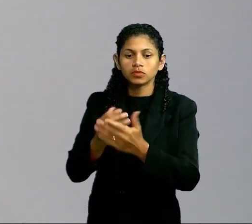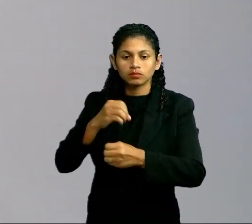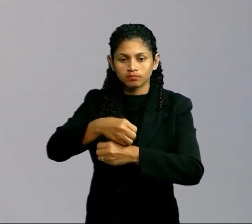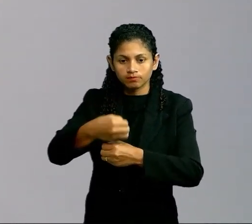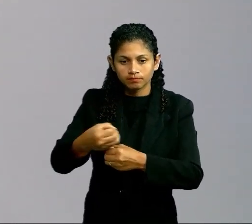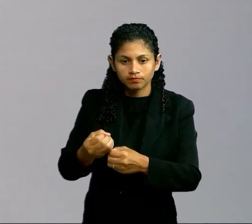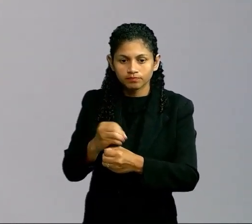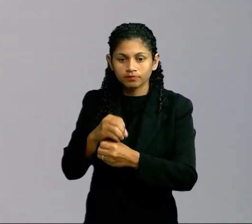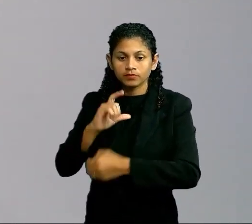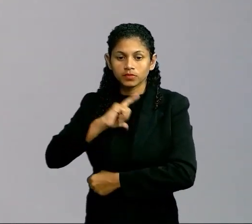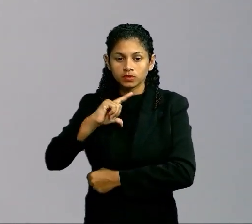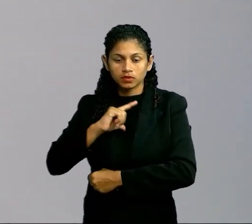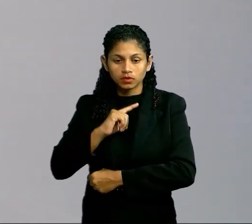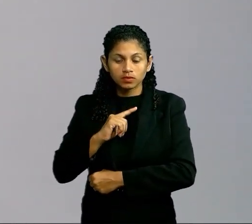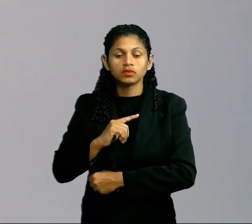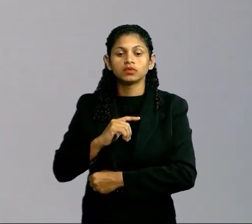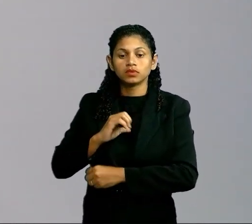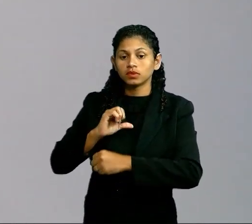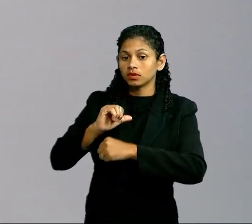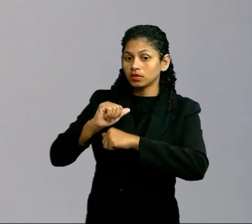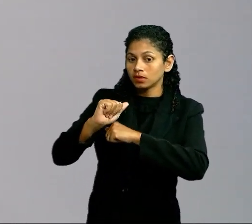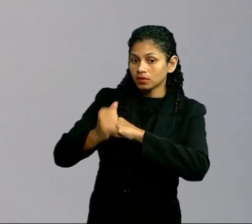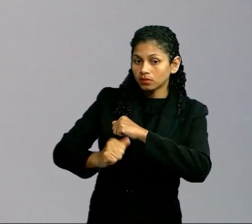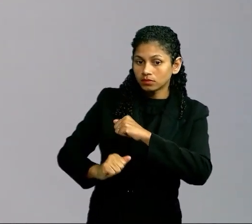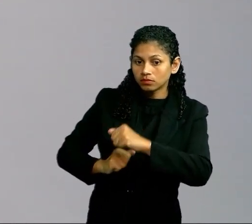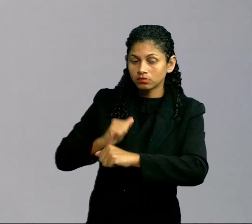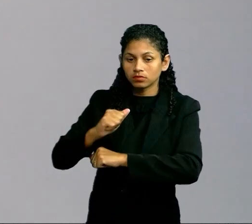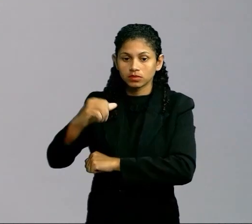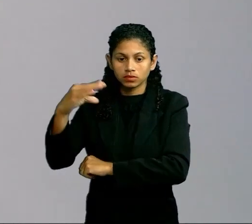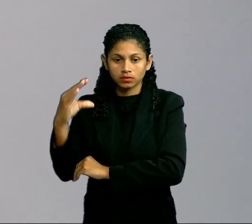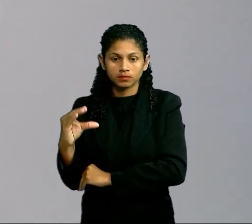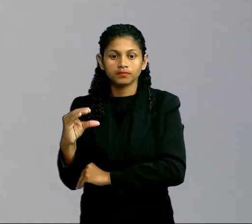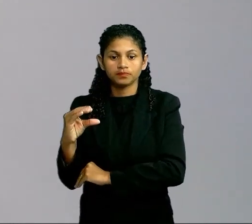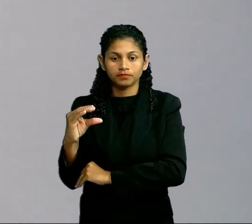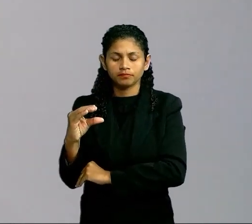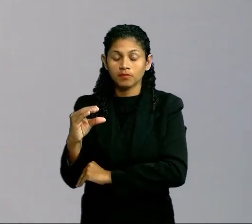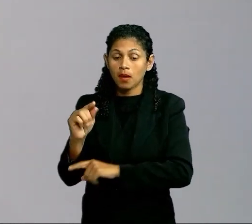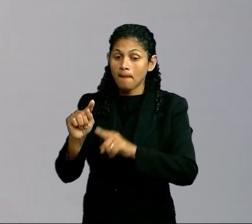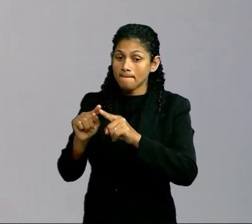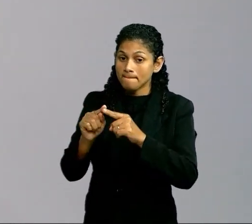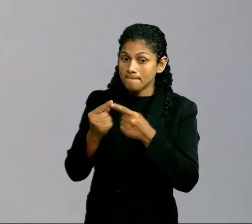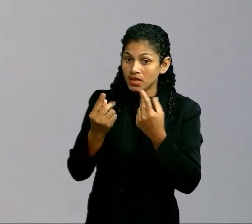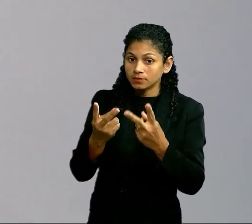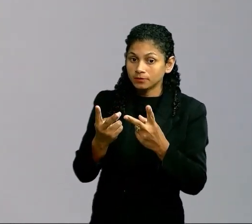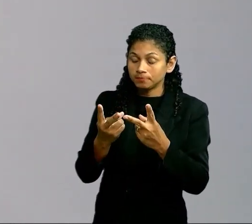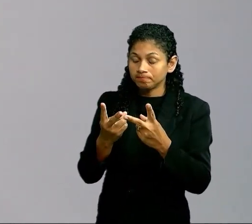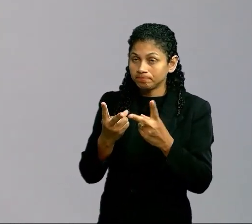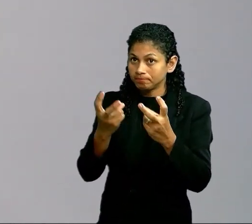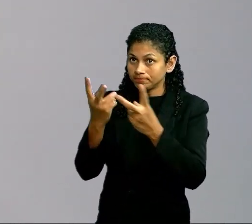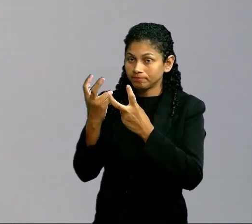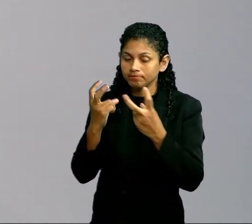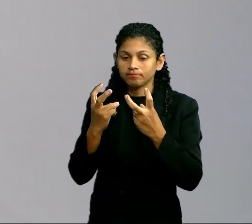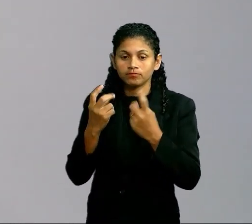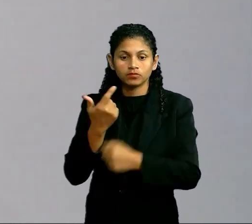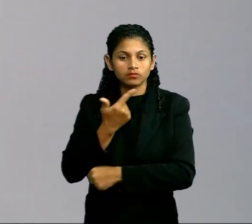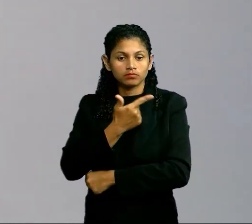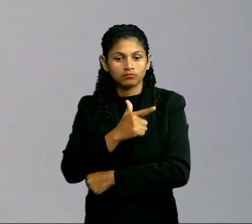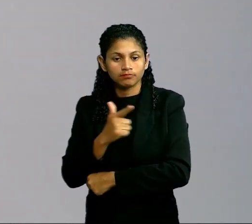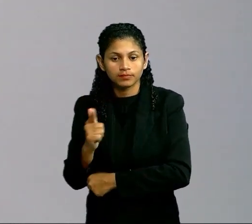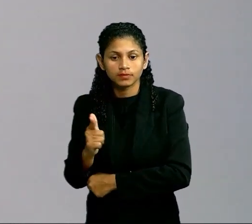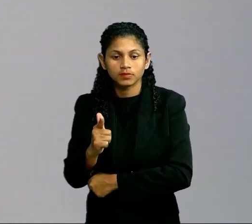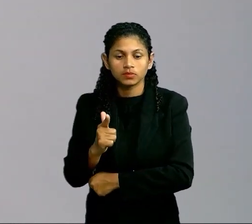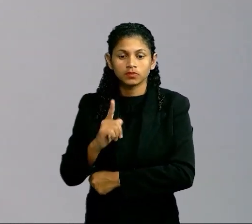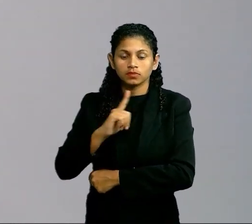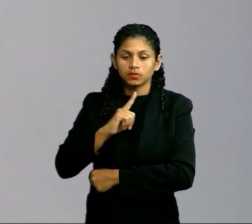que possuem o átomo de carbono. Só que atenção, nem toda molécula que possui o carbono é um composto